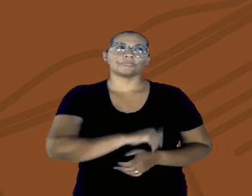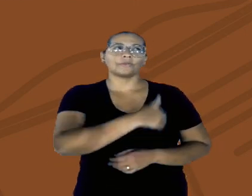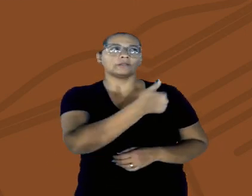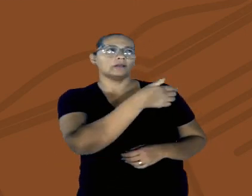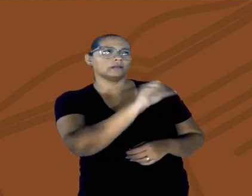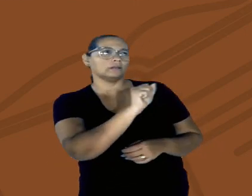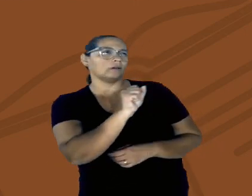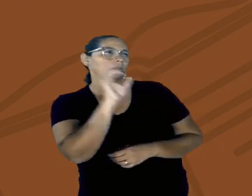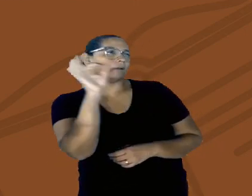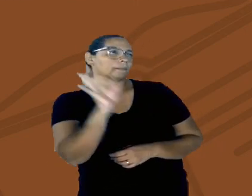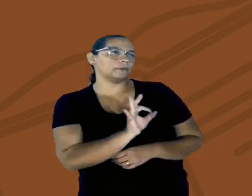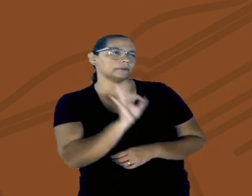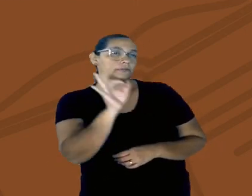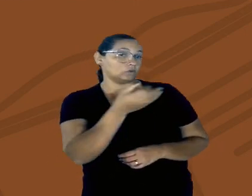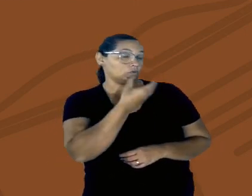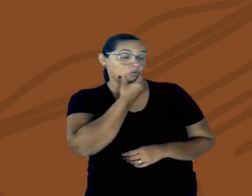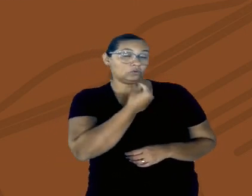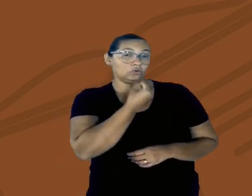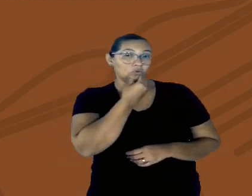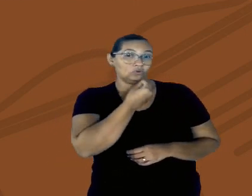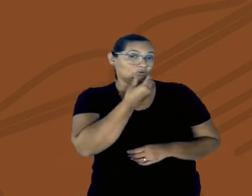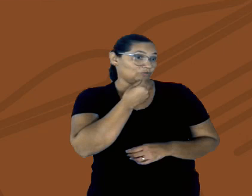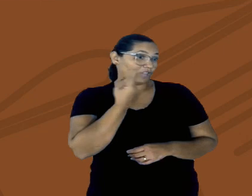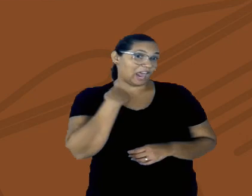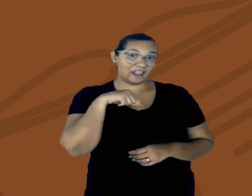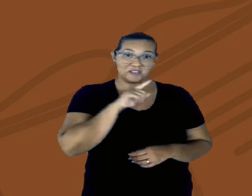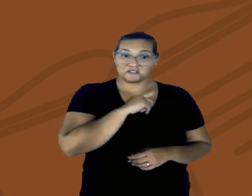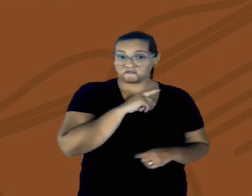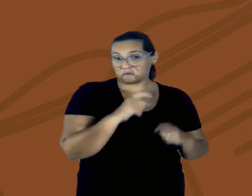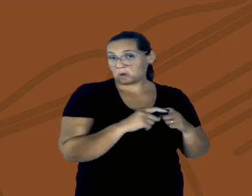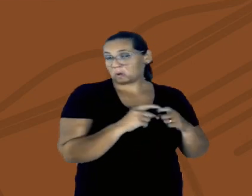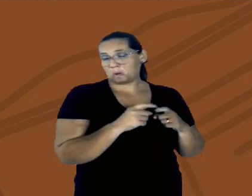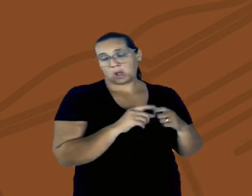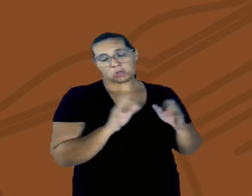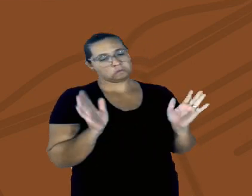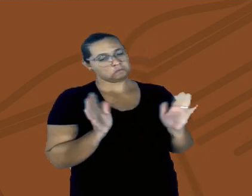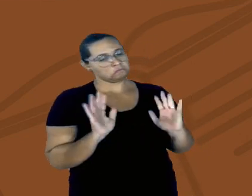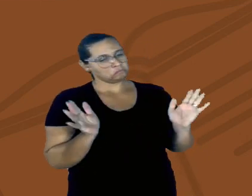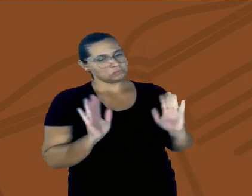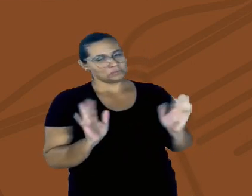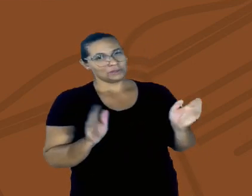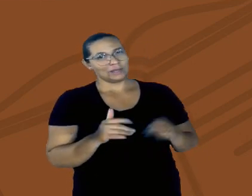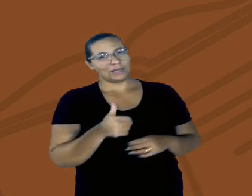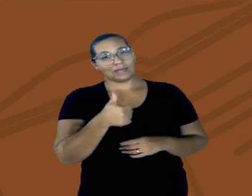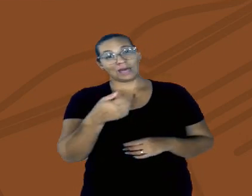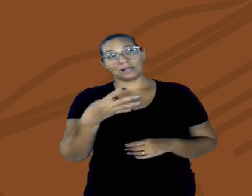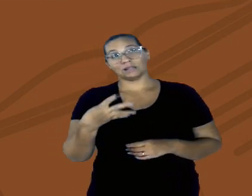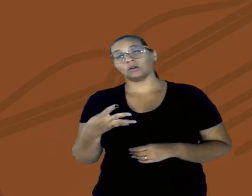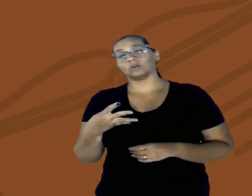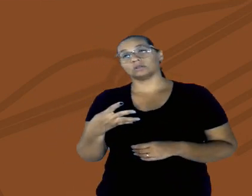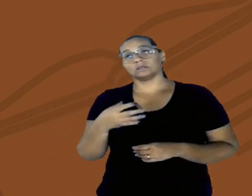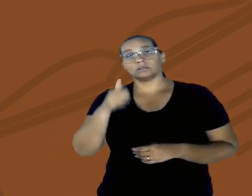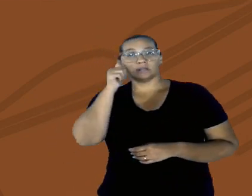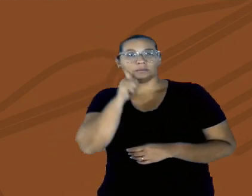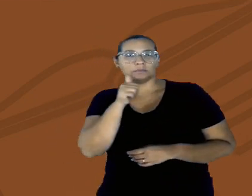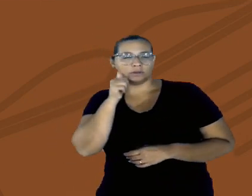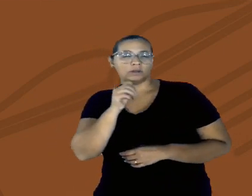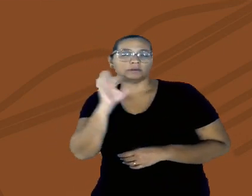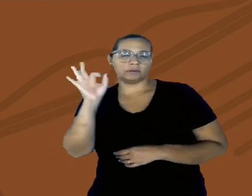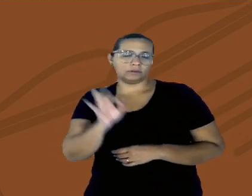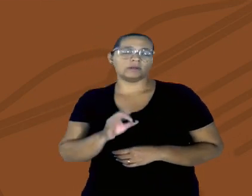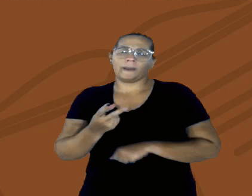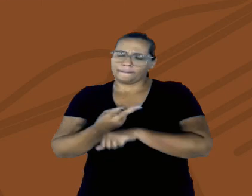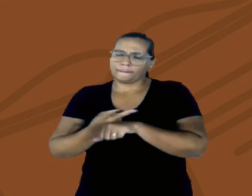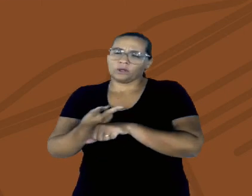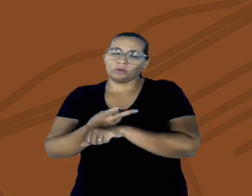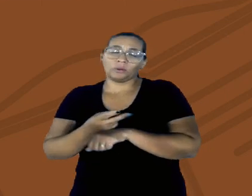18% aí dos homens, né, eles não procuram tratamento. 14% das mulheres não procuram tratamento quando apresenta aí algum sintoma. Por